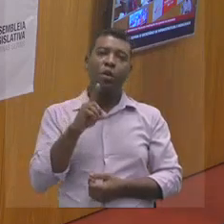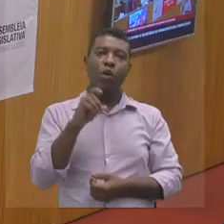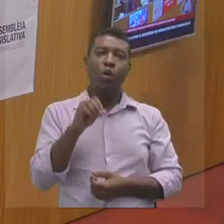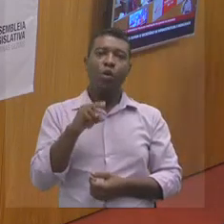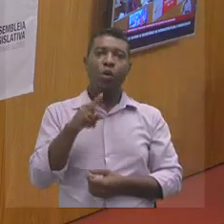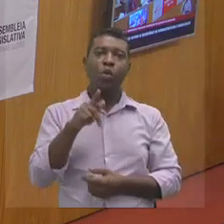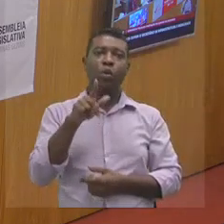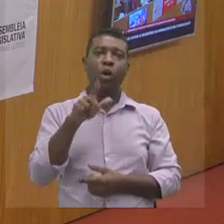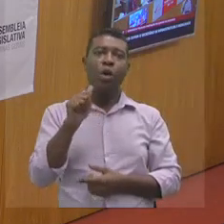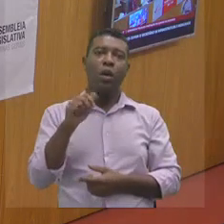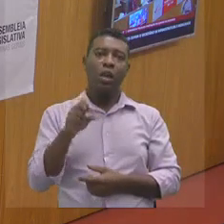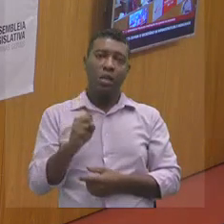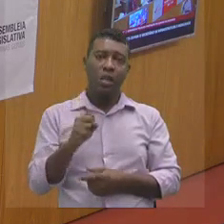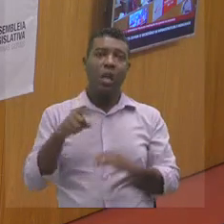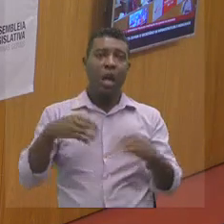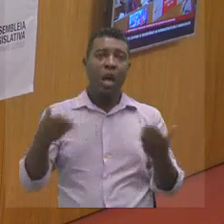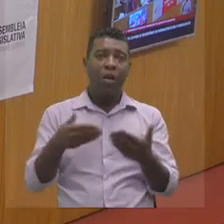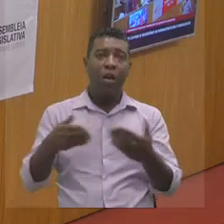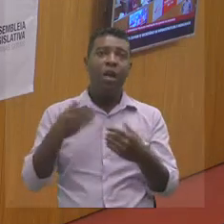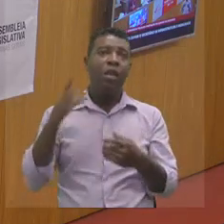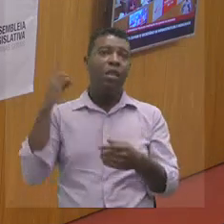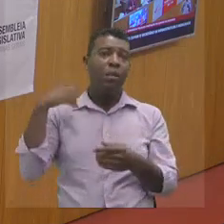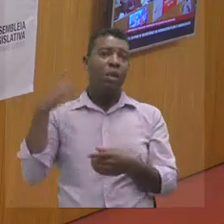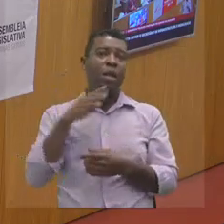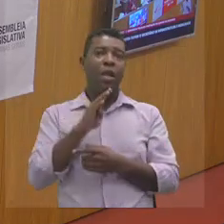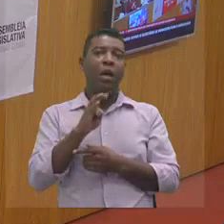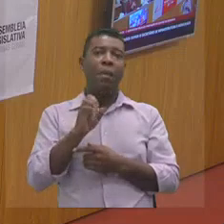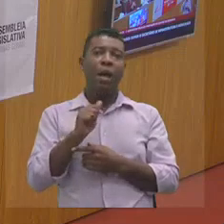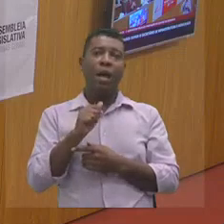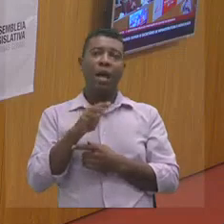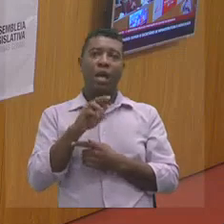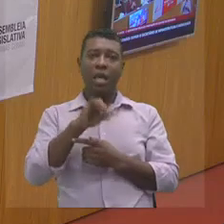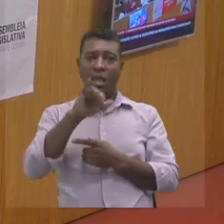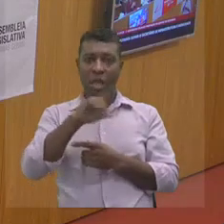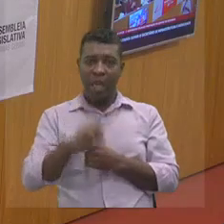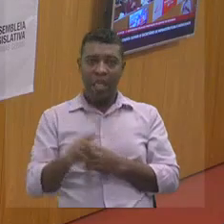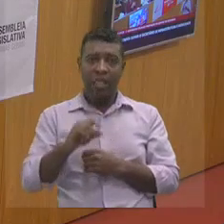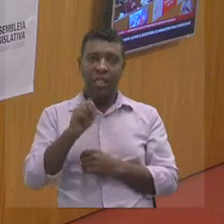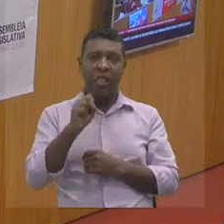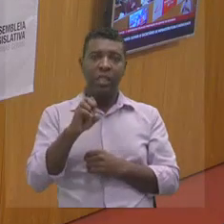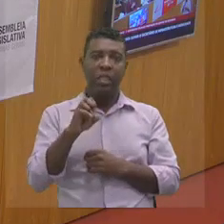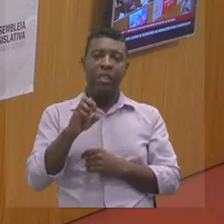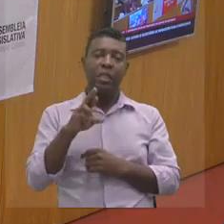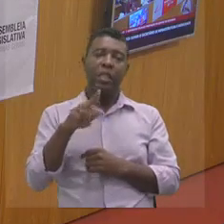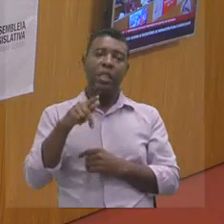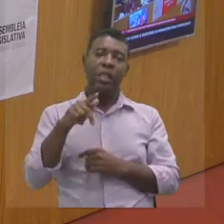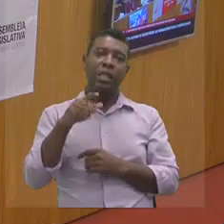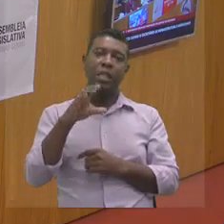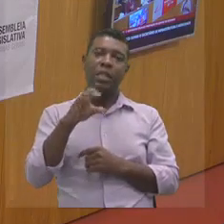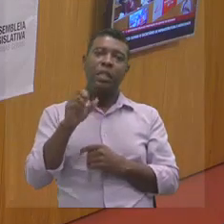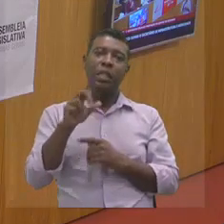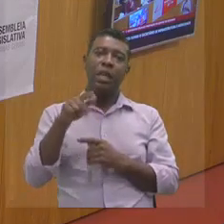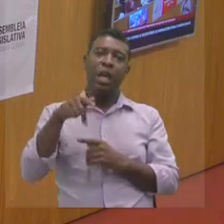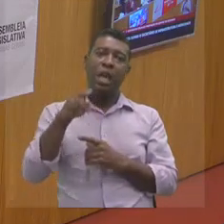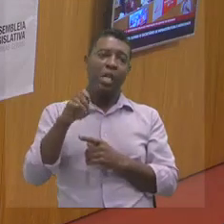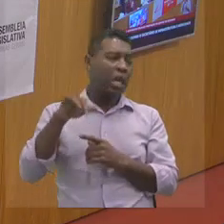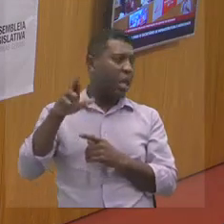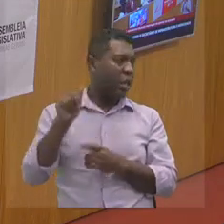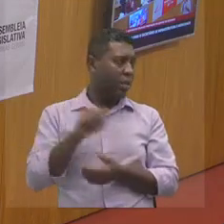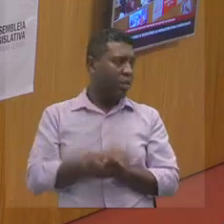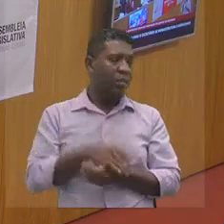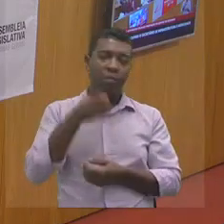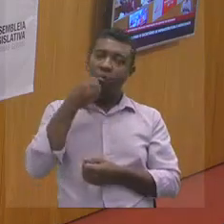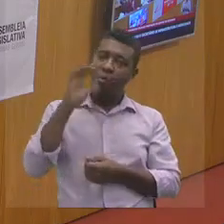Beatriz Cerqueira Presidente Boa tarde Boa tarde ao secretário